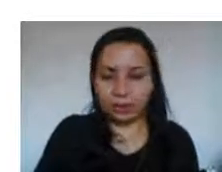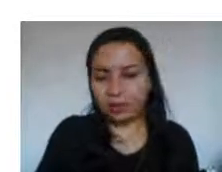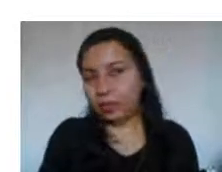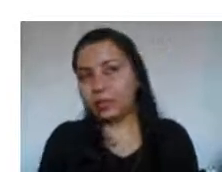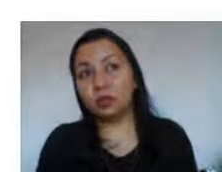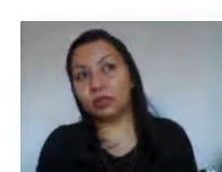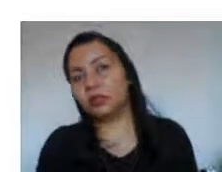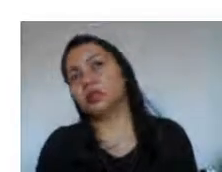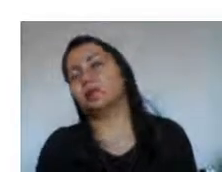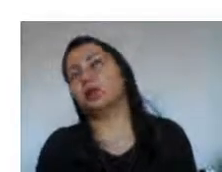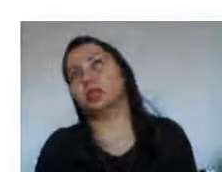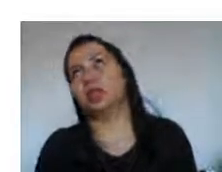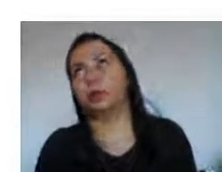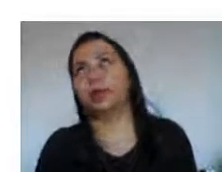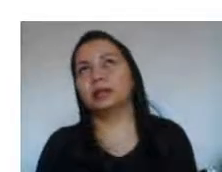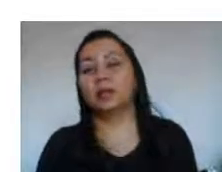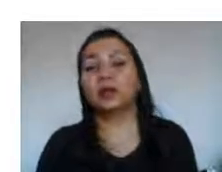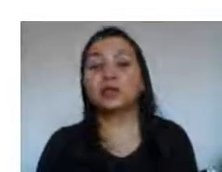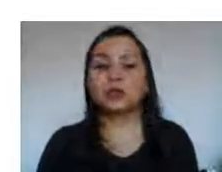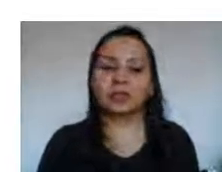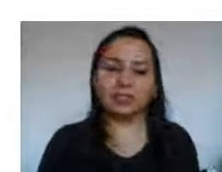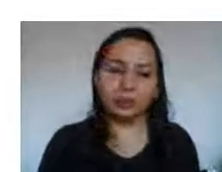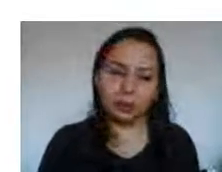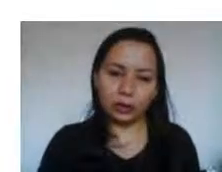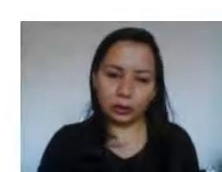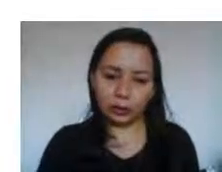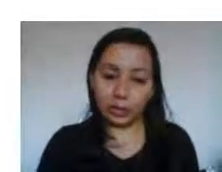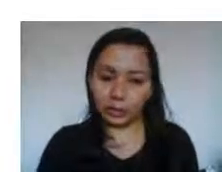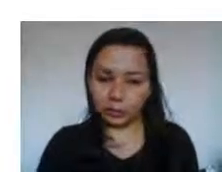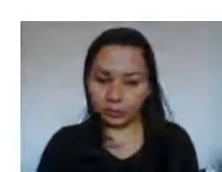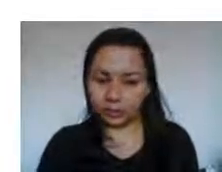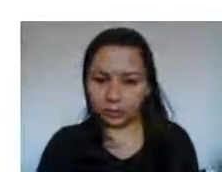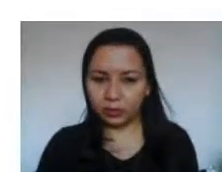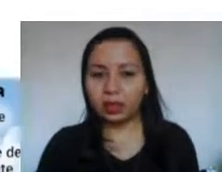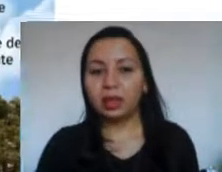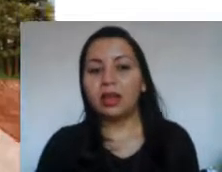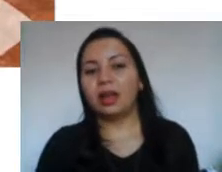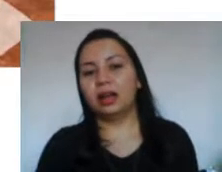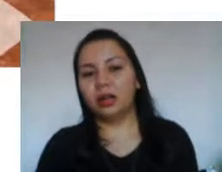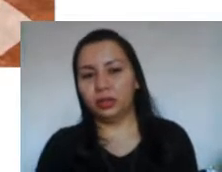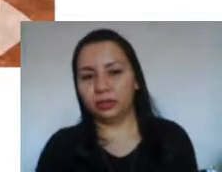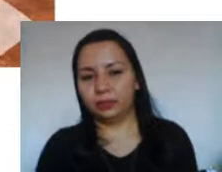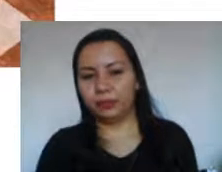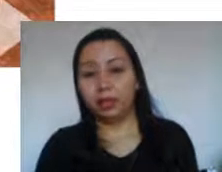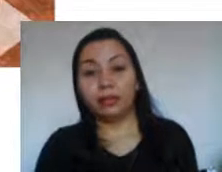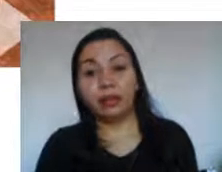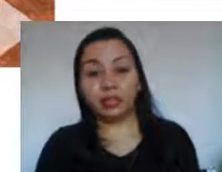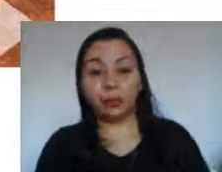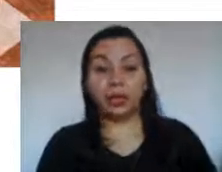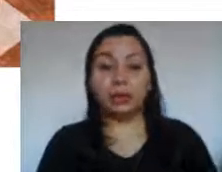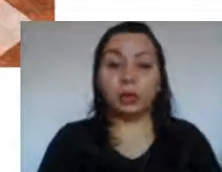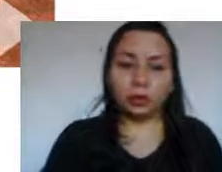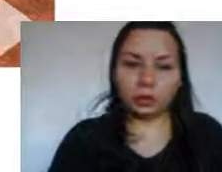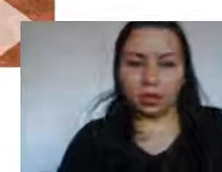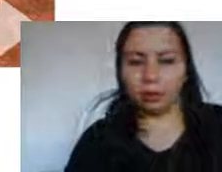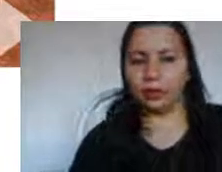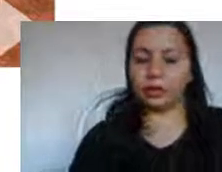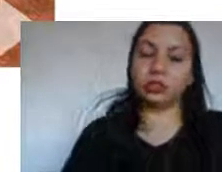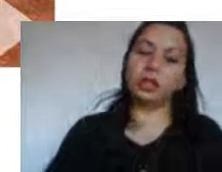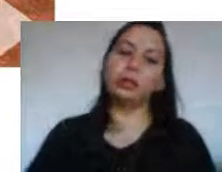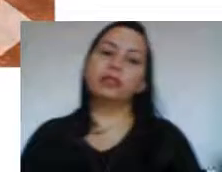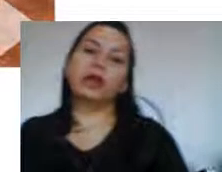dessa resiliência, dentro desse processo de recuperação, uma sucessão ecológica. O que é uma sucessão ecológica? Veja bem aqui um outro